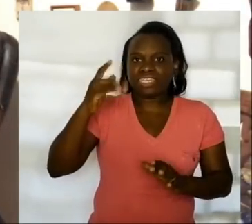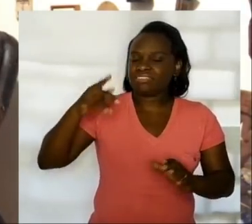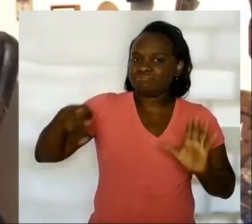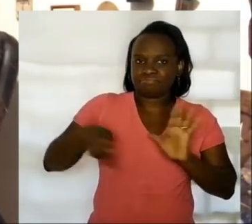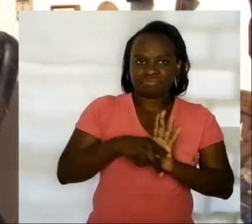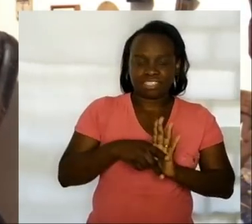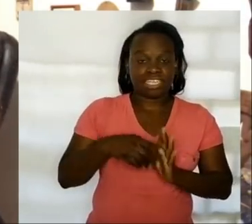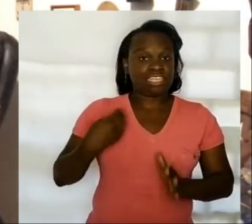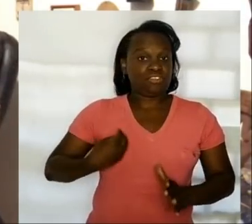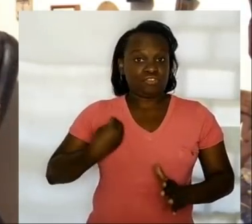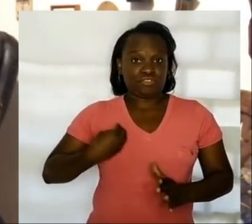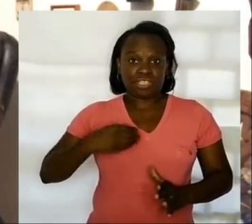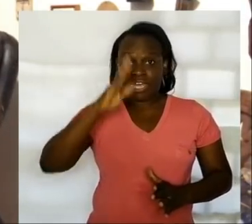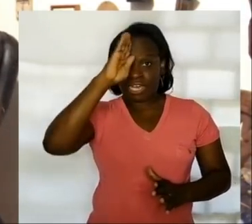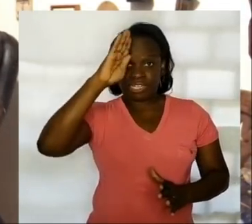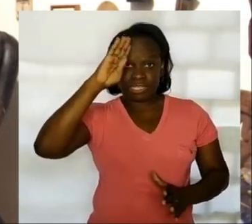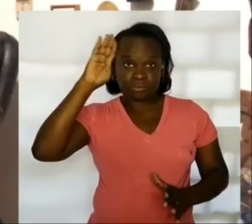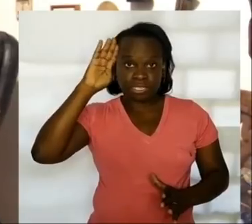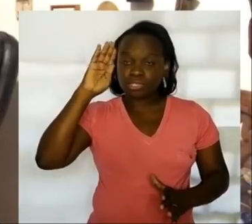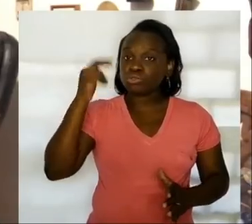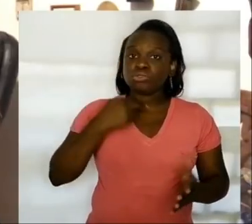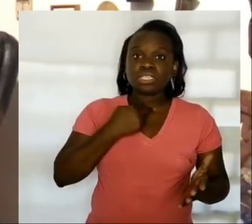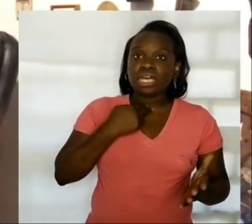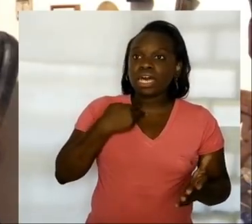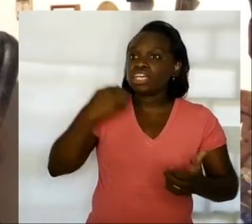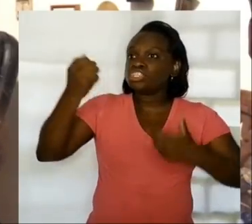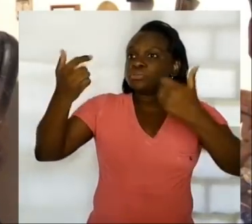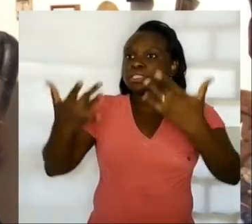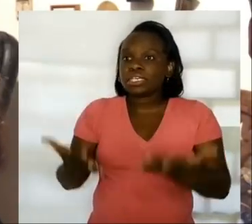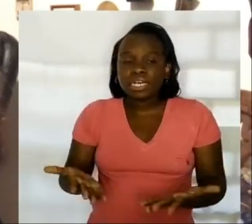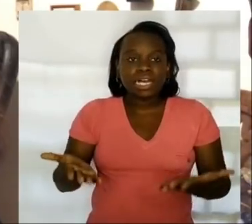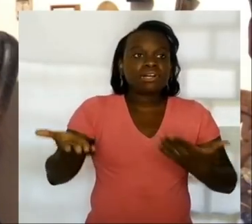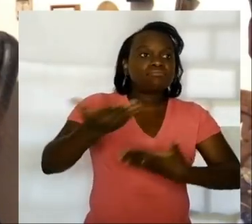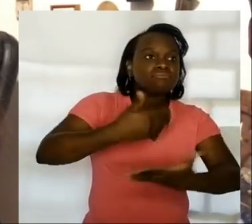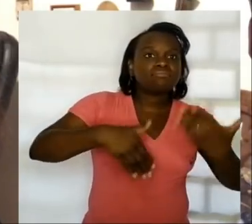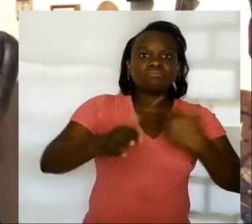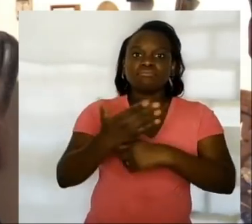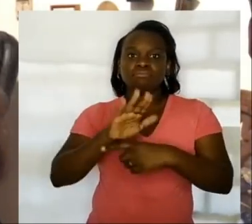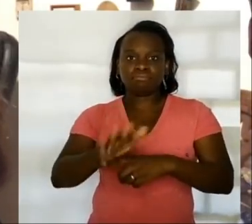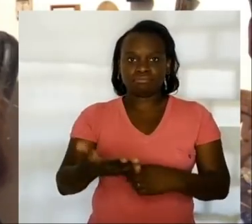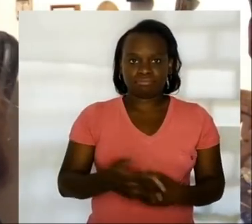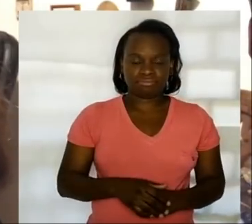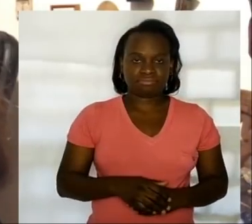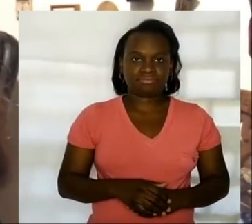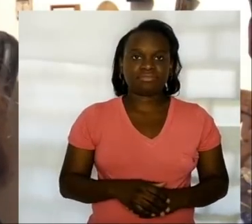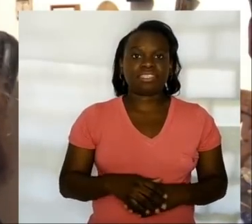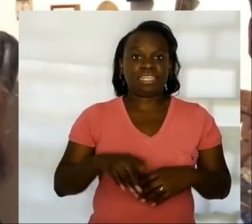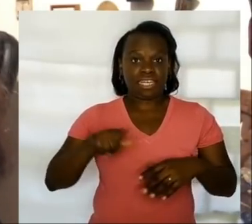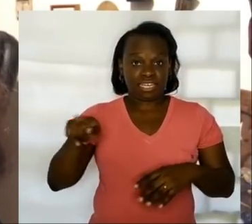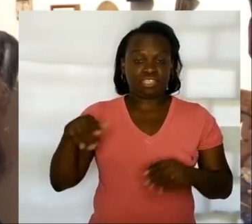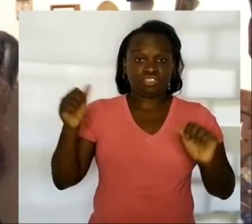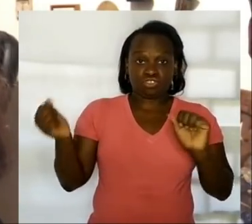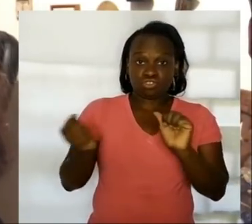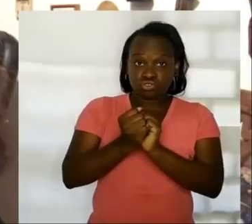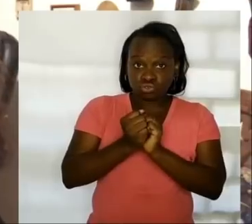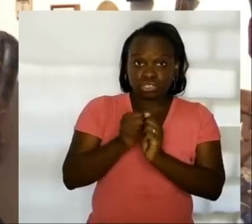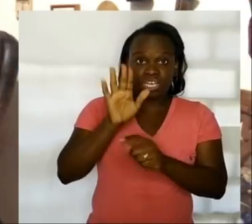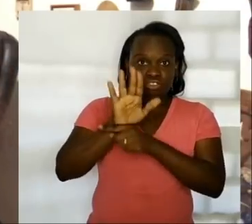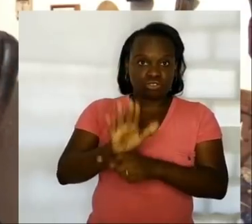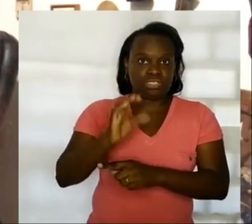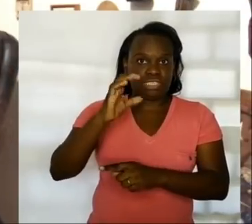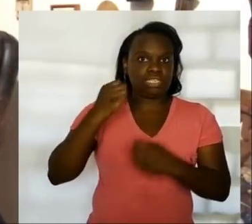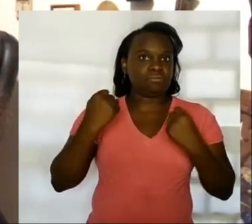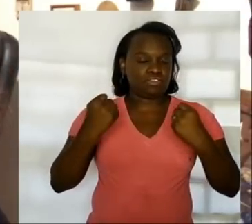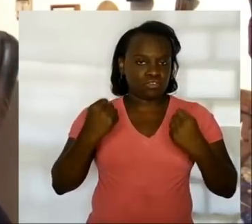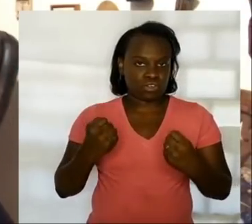âmago mesmo da ciência. Não há vida acadêmica sem a possibilidade de contar ao outro o que fazemos e ser por ele interpelado. É esse